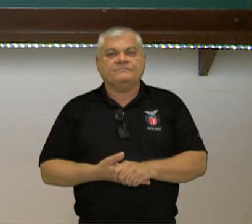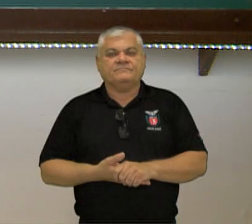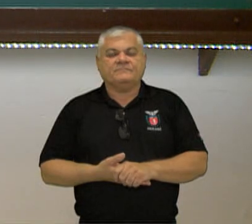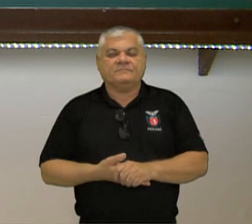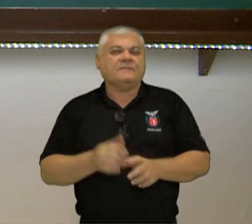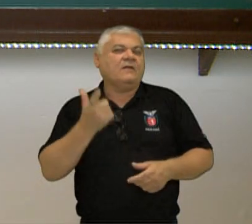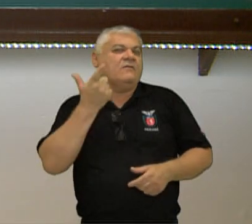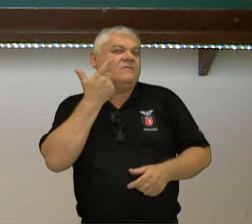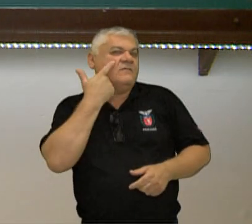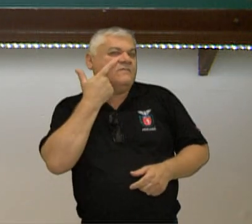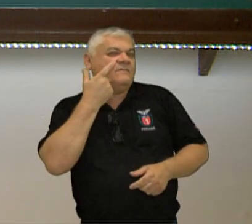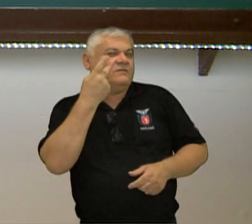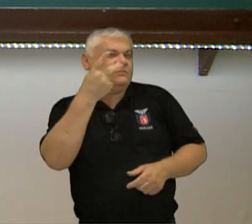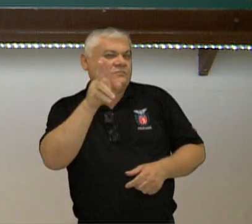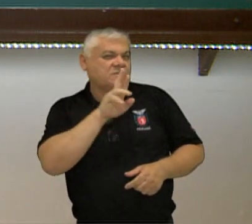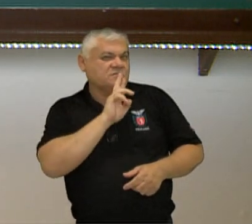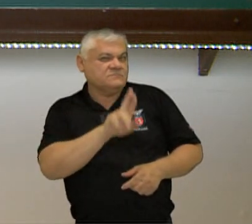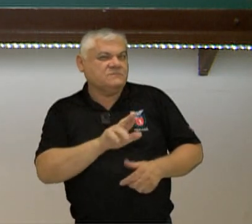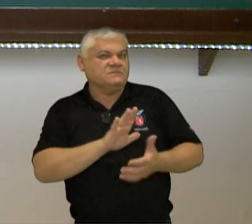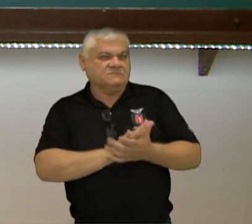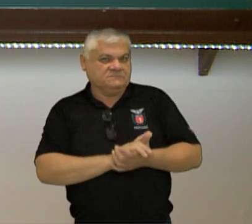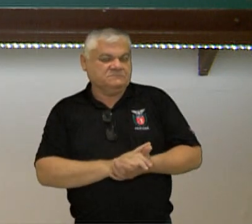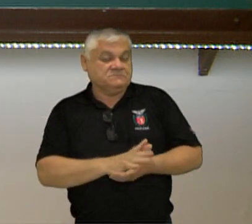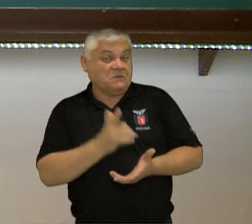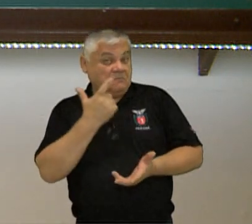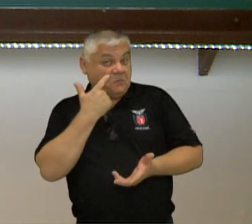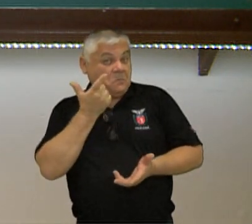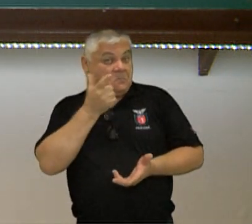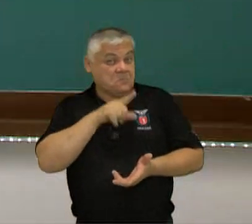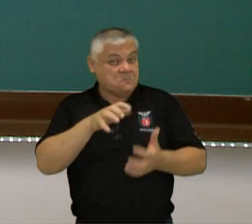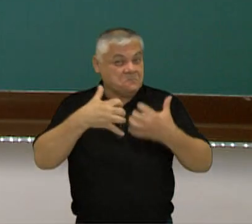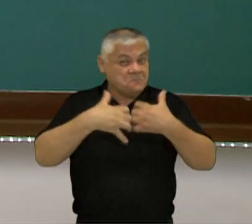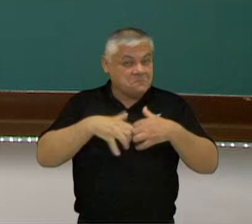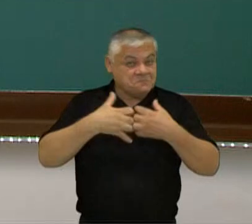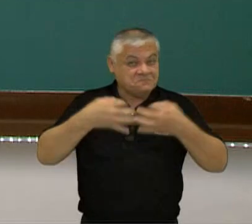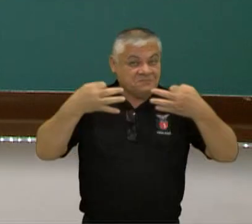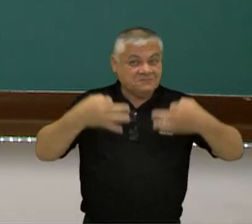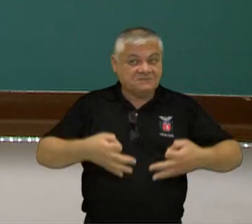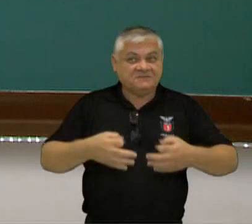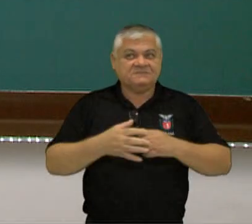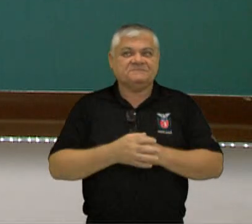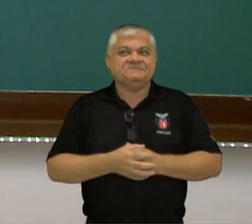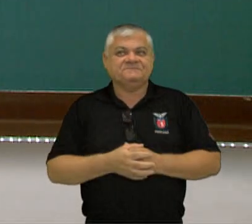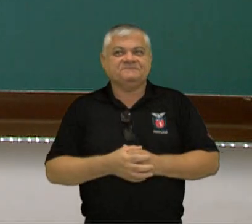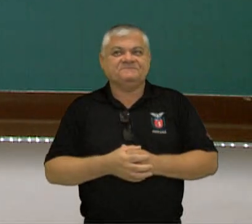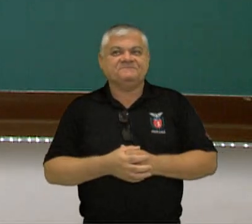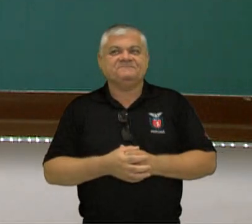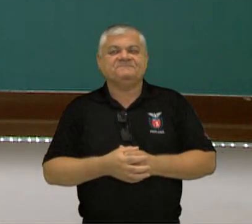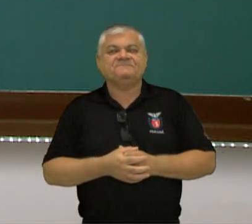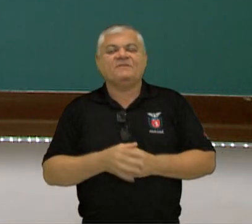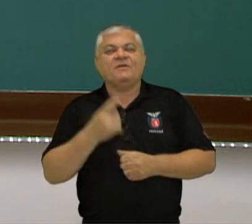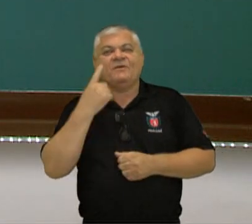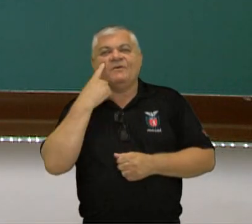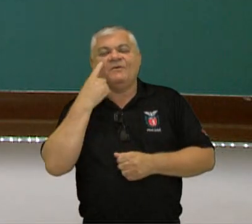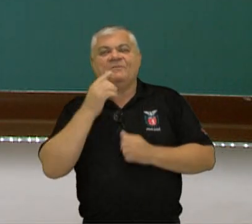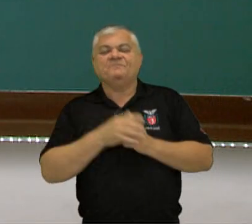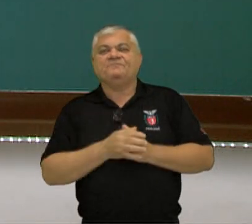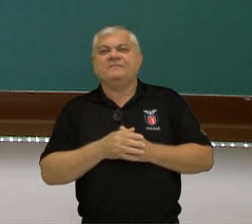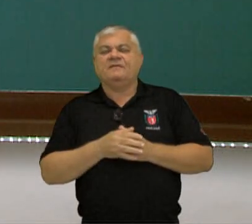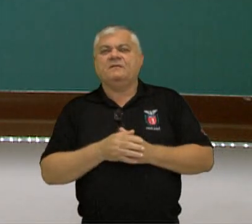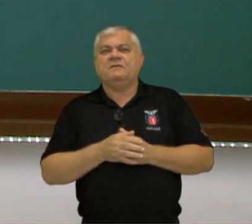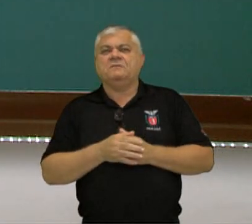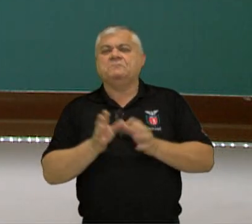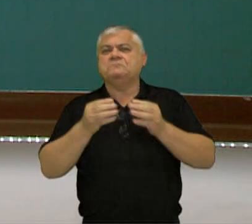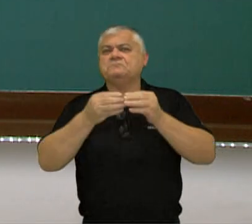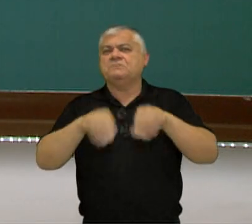Vamos conferir o que você fez? Vamos ver se você raciocinou direitinho aqui? Então vamos lembrar aqui, prejuízo de